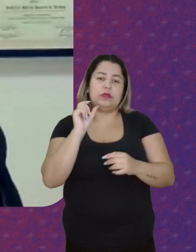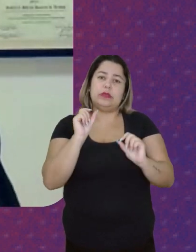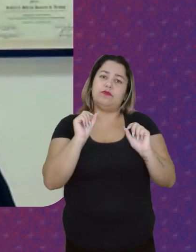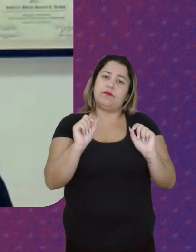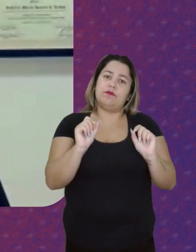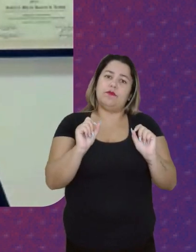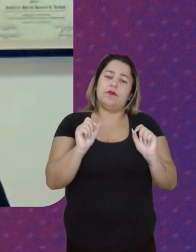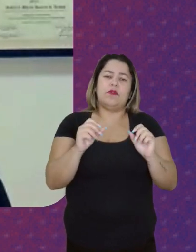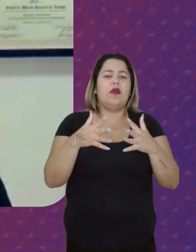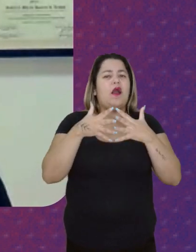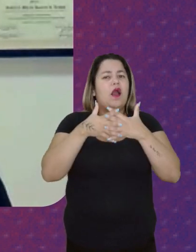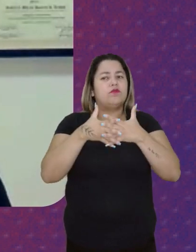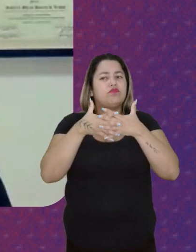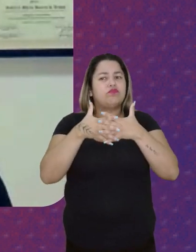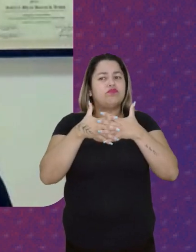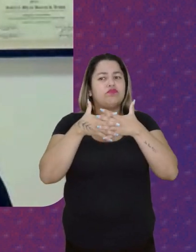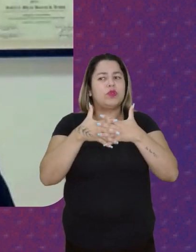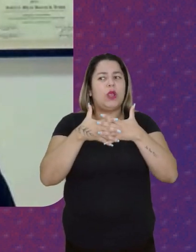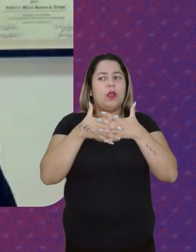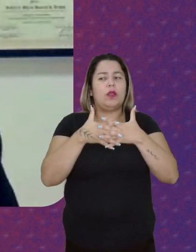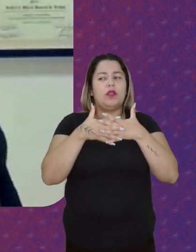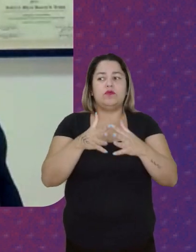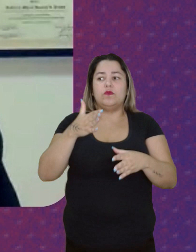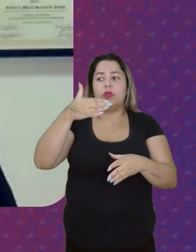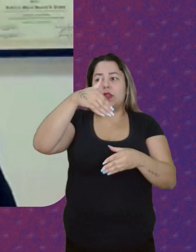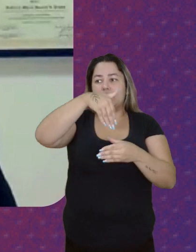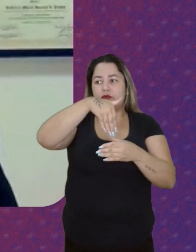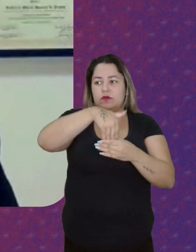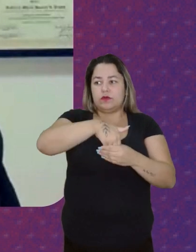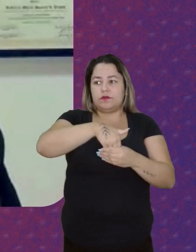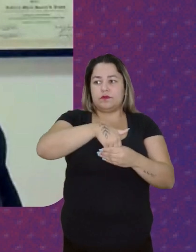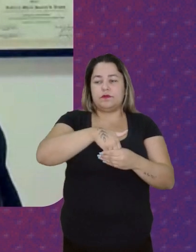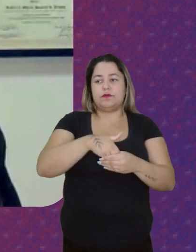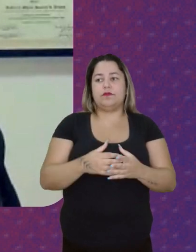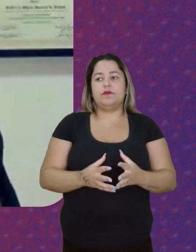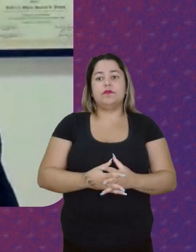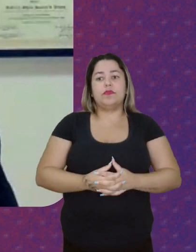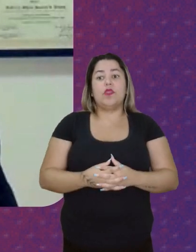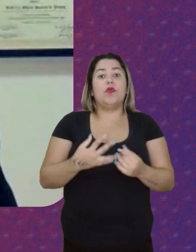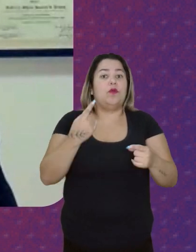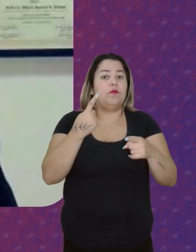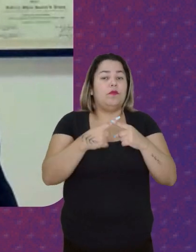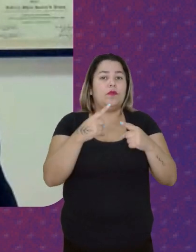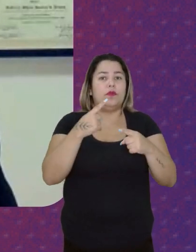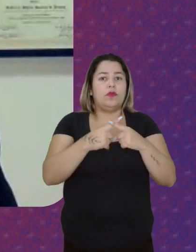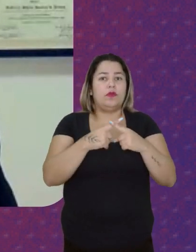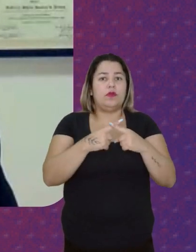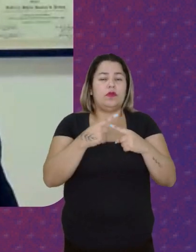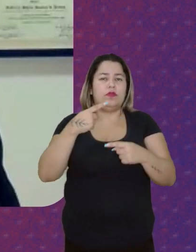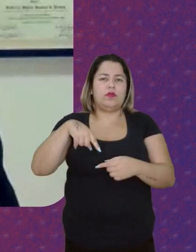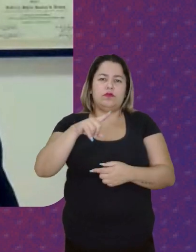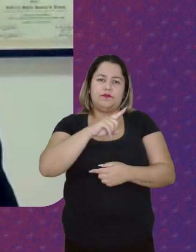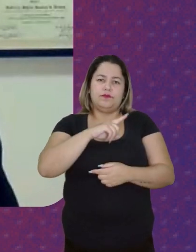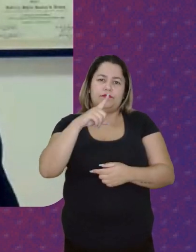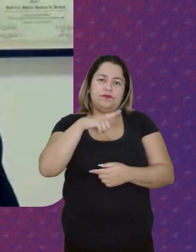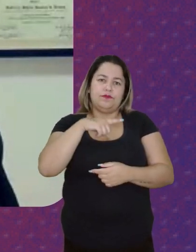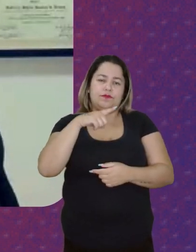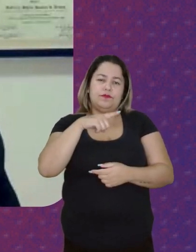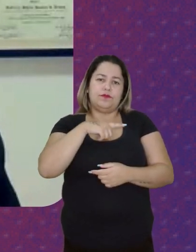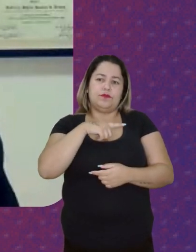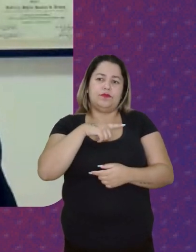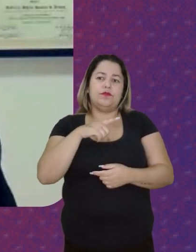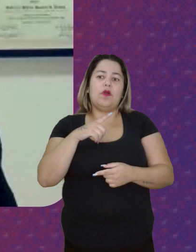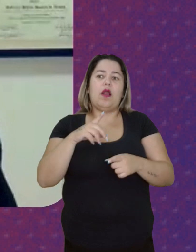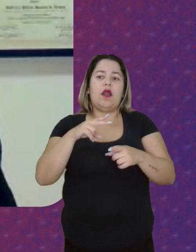acabavam confundindo muito o eleitor, né, a eleitora, né, porque como a gente tem esse modelo para preencher as vagas